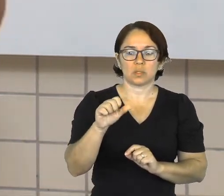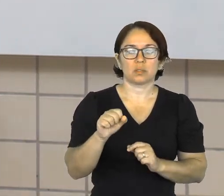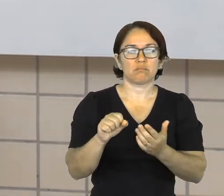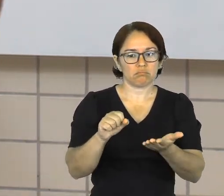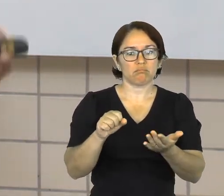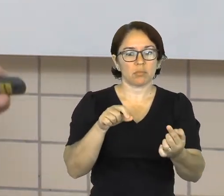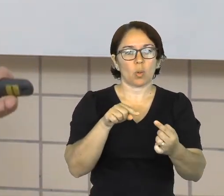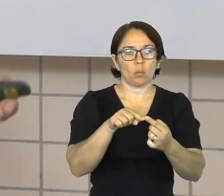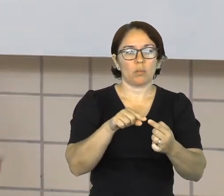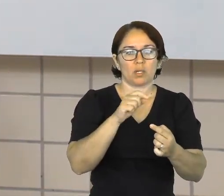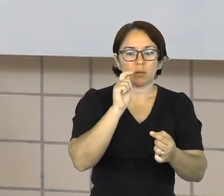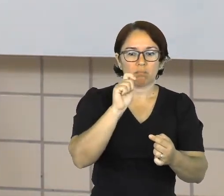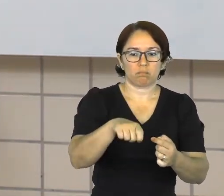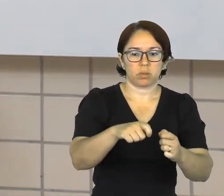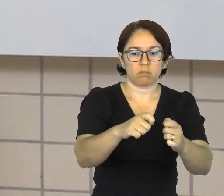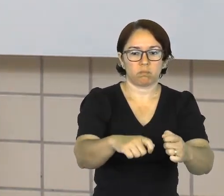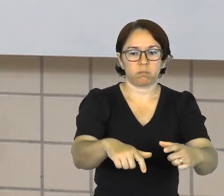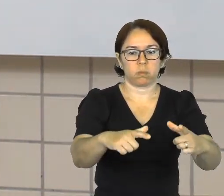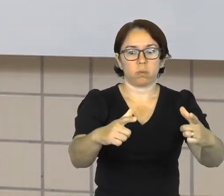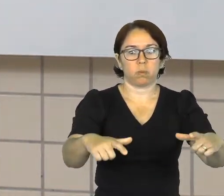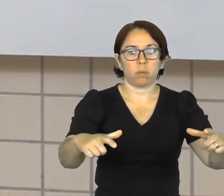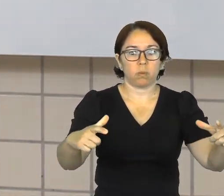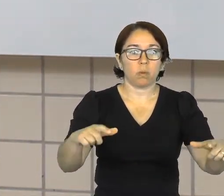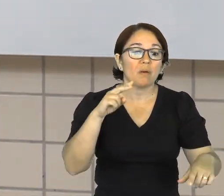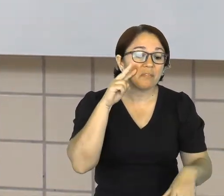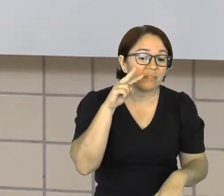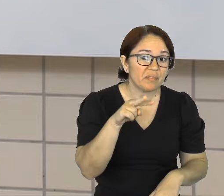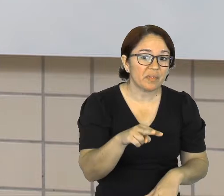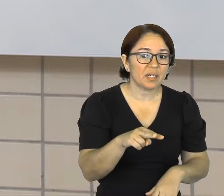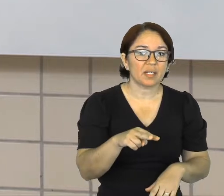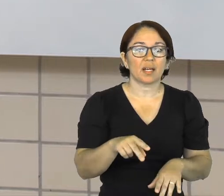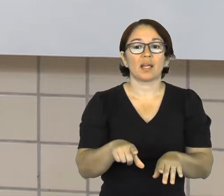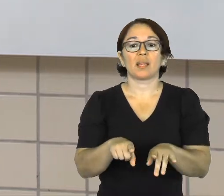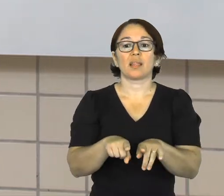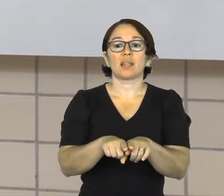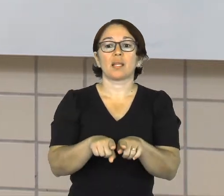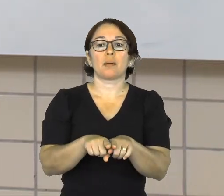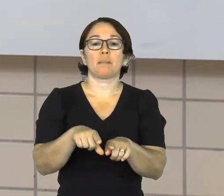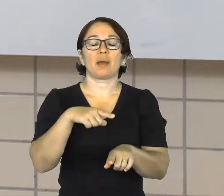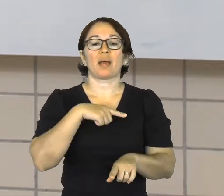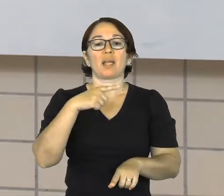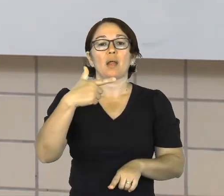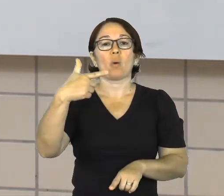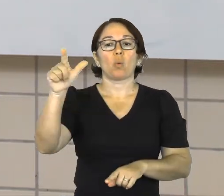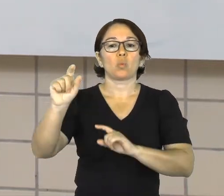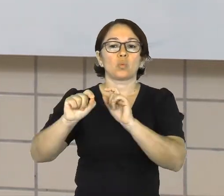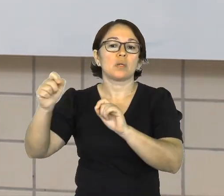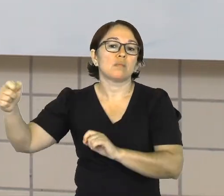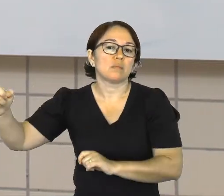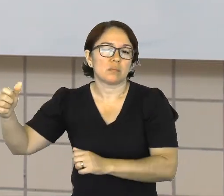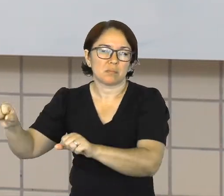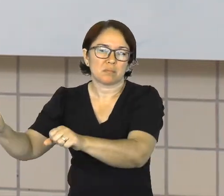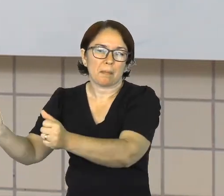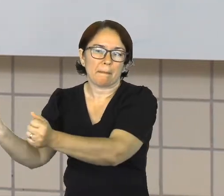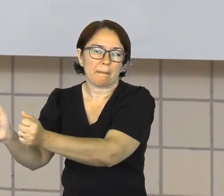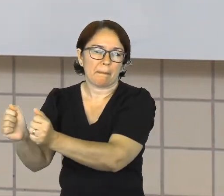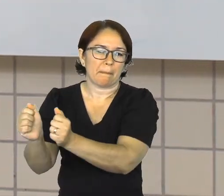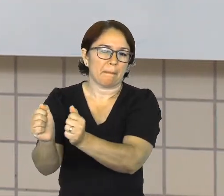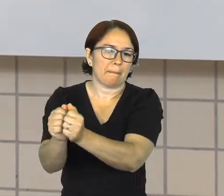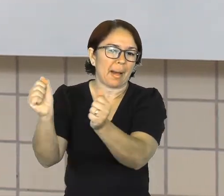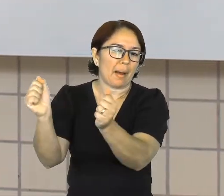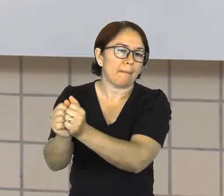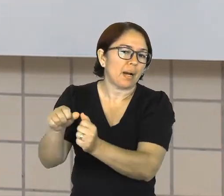que a gente pode visualizar, a gente tem as ondas sonoras, as ondas da radiação, que são ondas que não